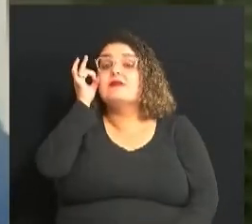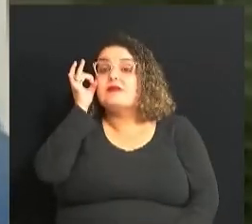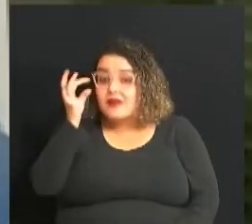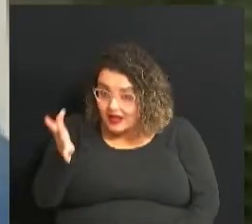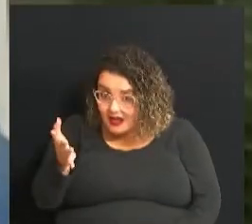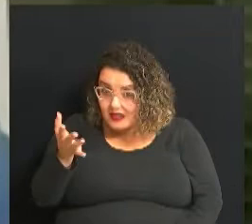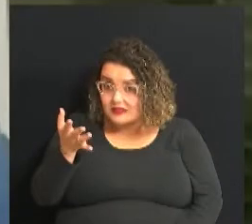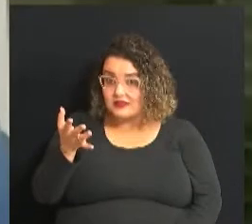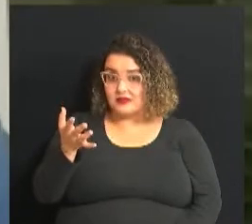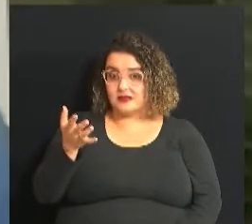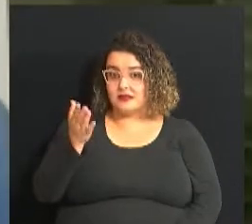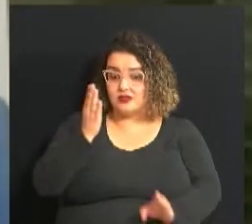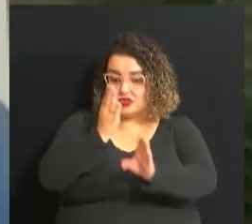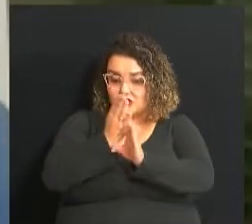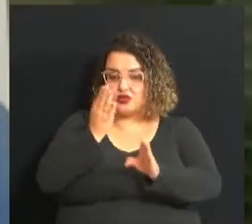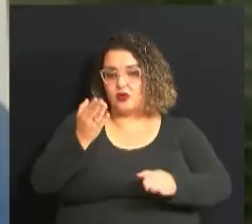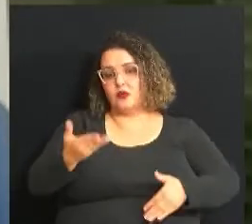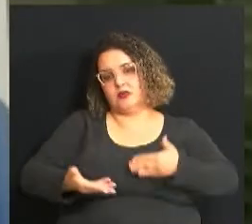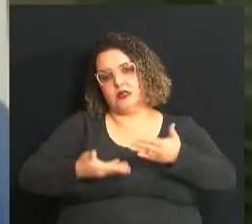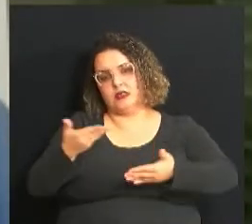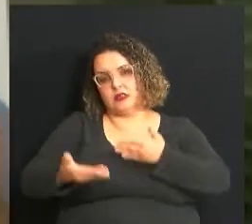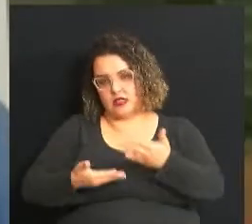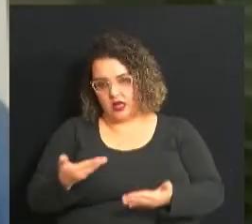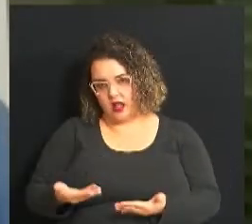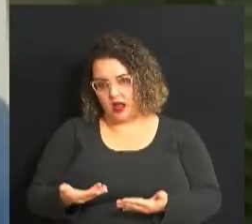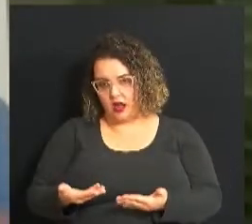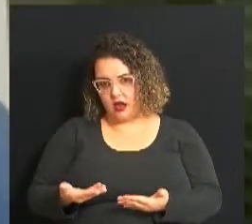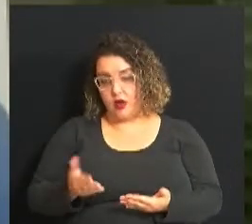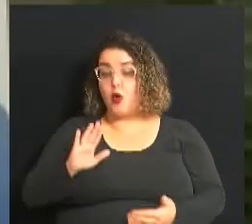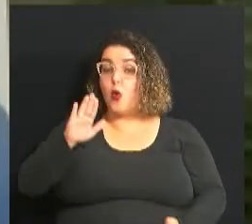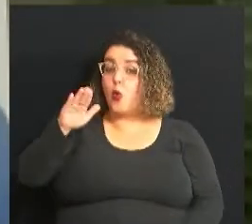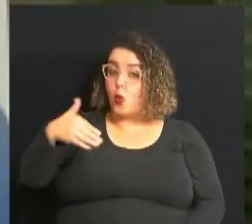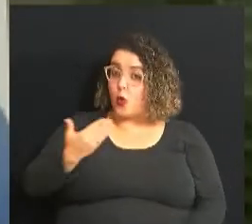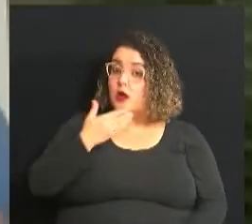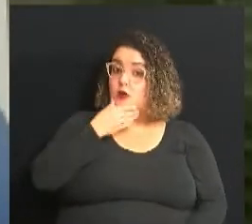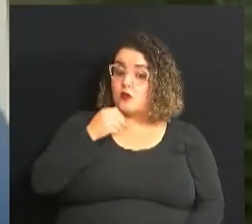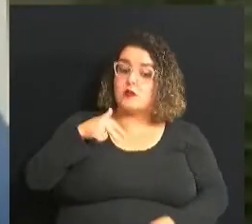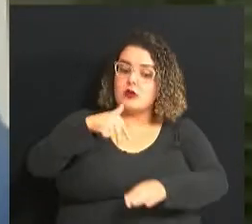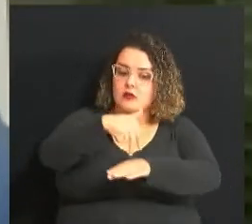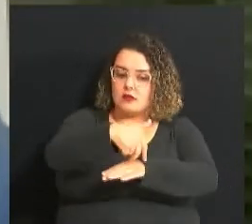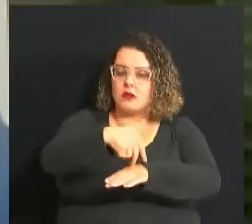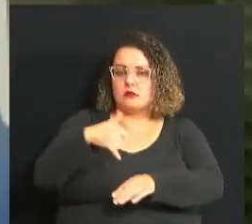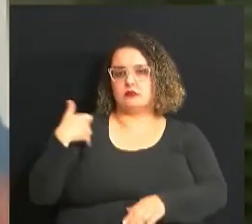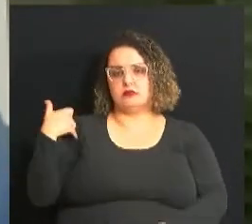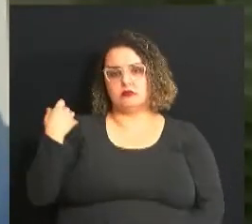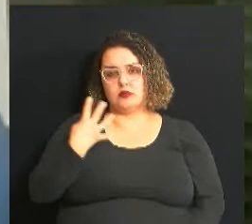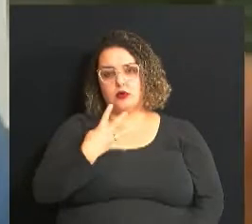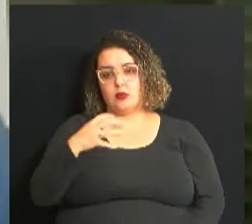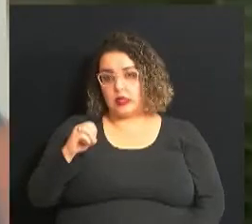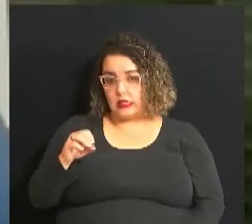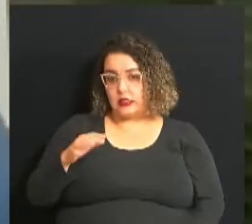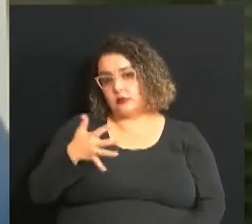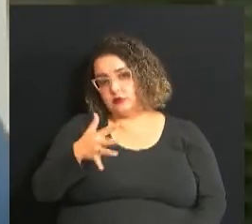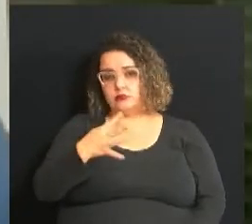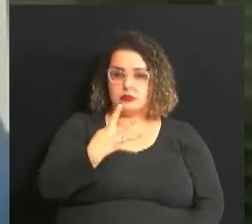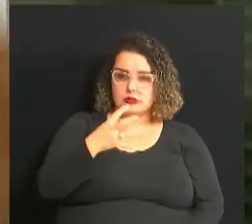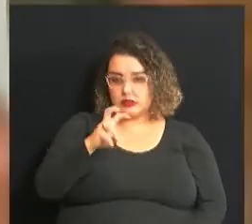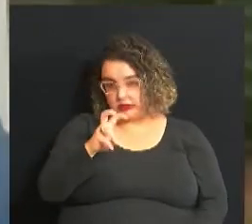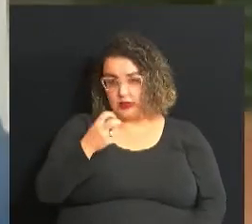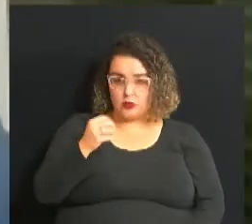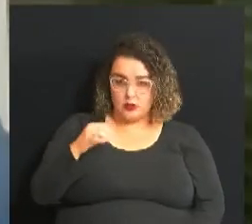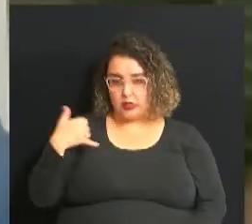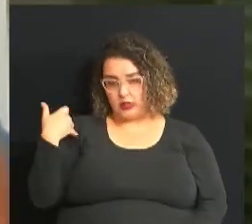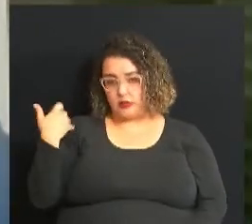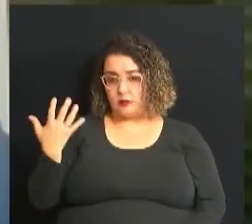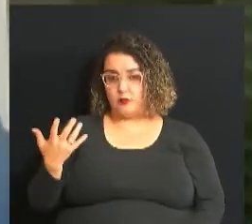serem detectadas. O homem, quando ele vai ao médico nessa faixa de 40 e 50 anos, o urologista ou o